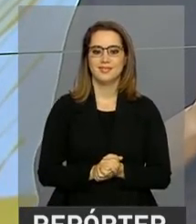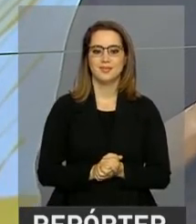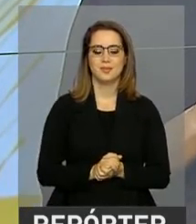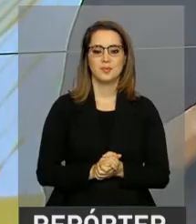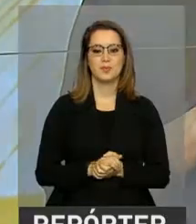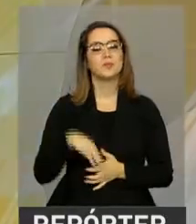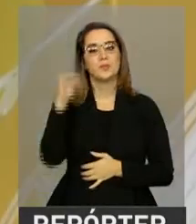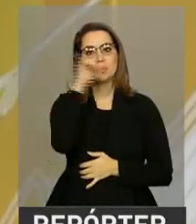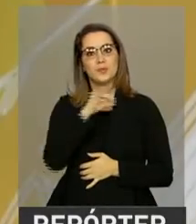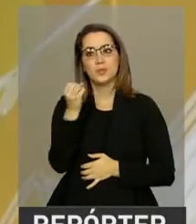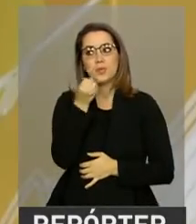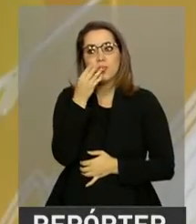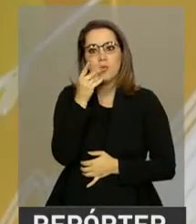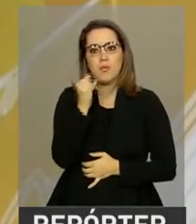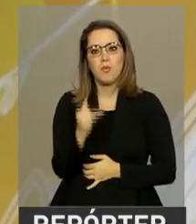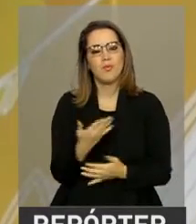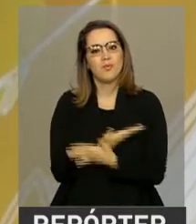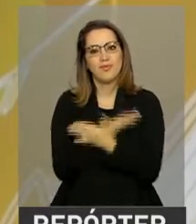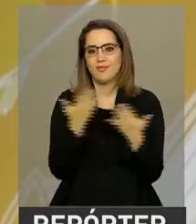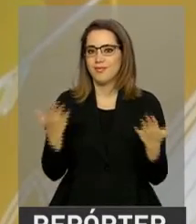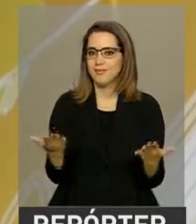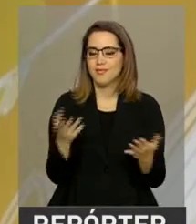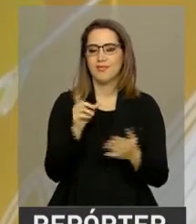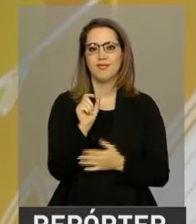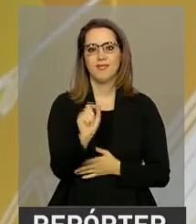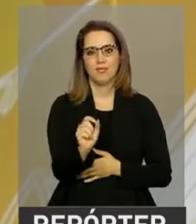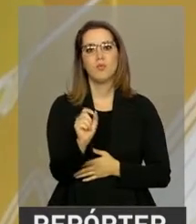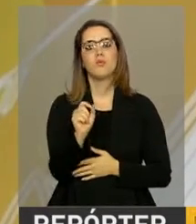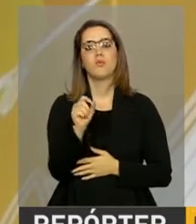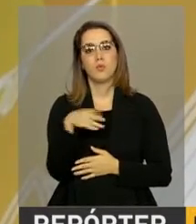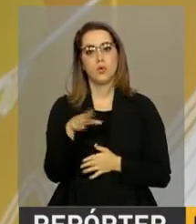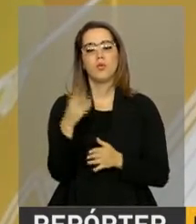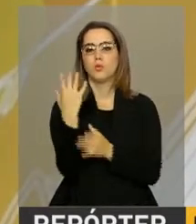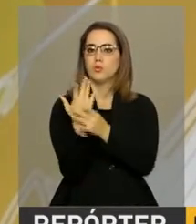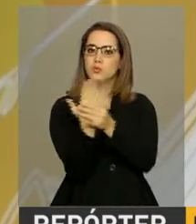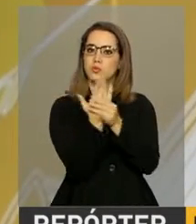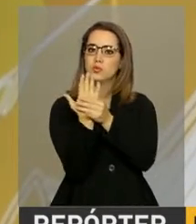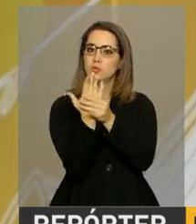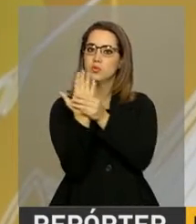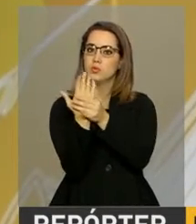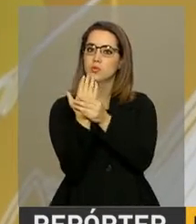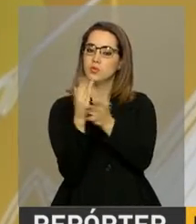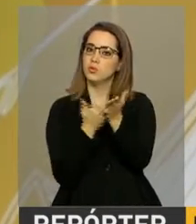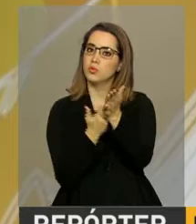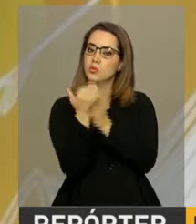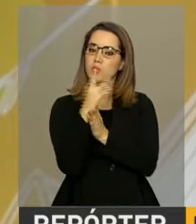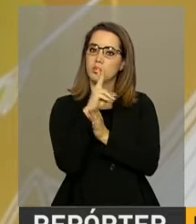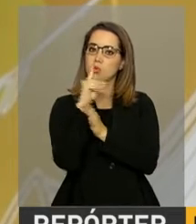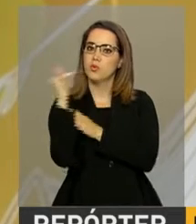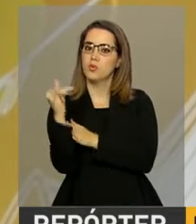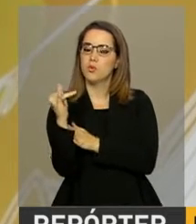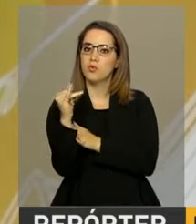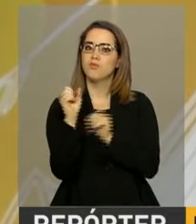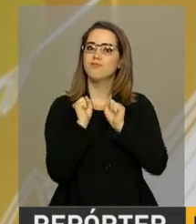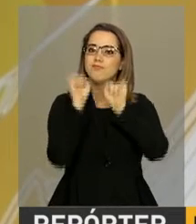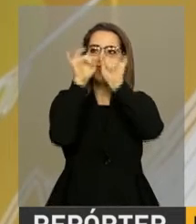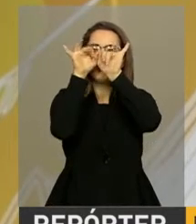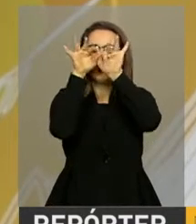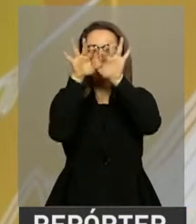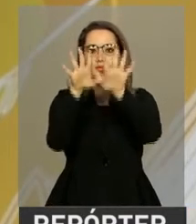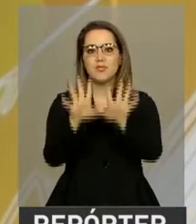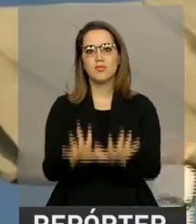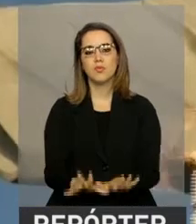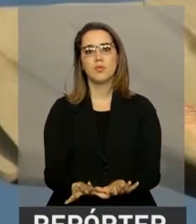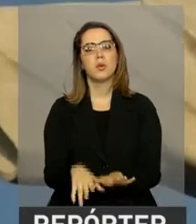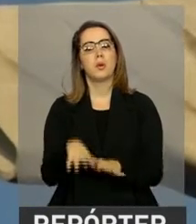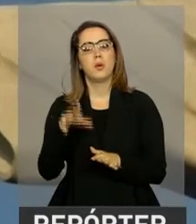Olá, Renata, bom dia a você, bom dia a todos. Olha só, a tocha olímpica começou o dia recebendo a bênção do cardeal